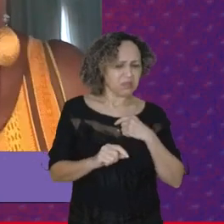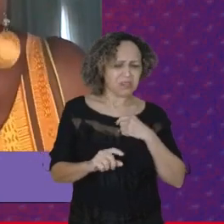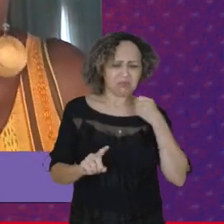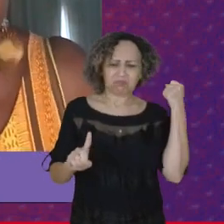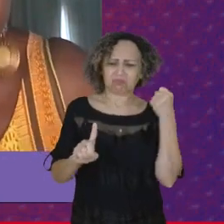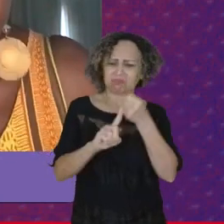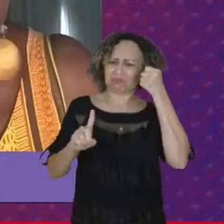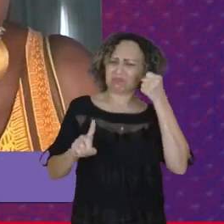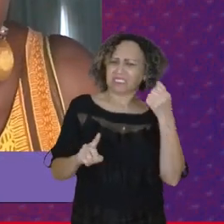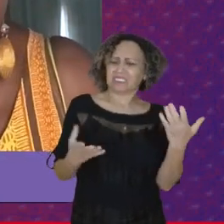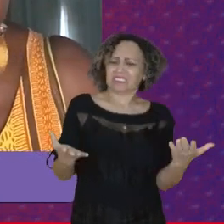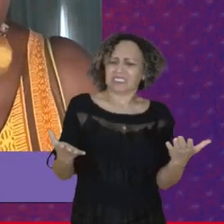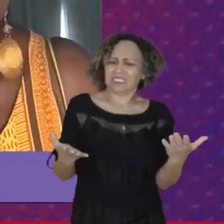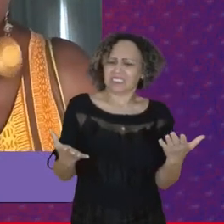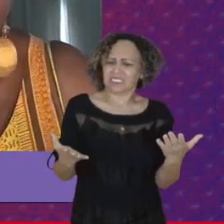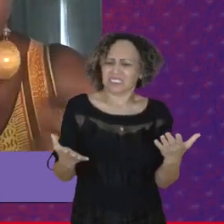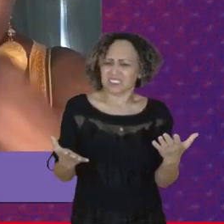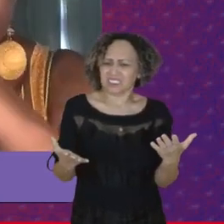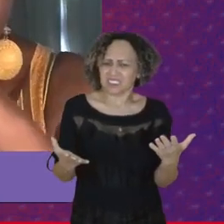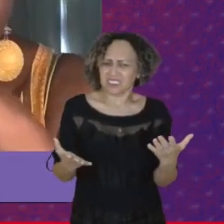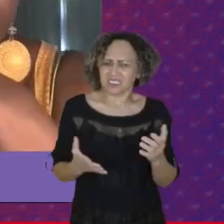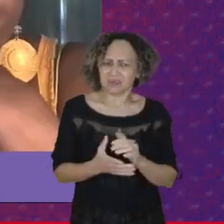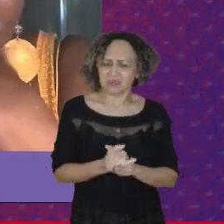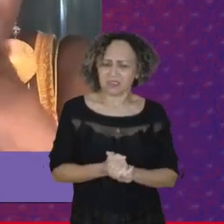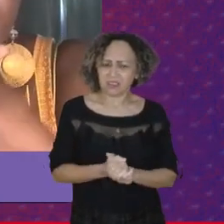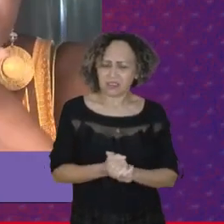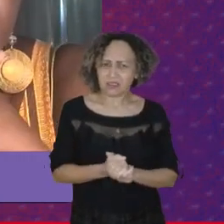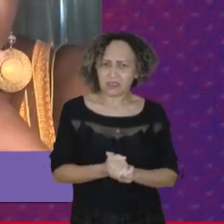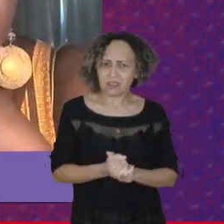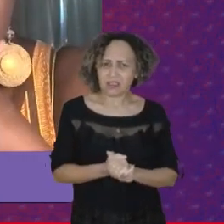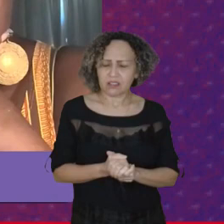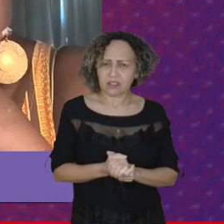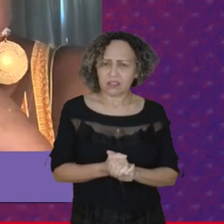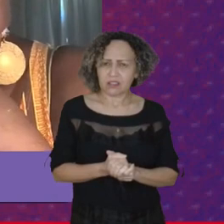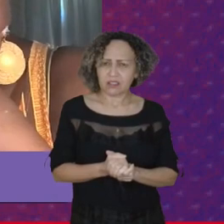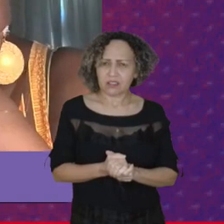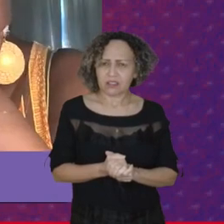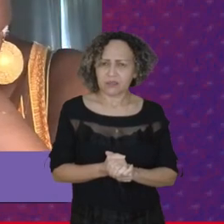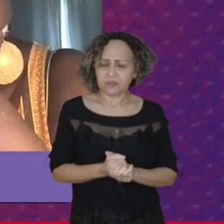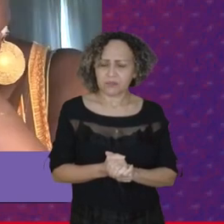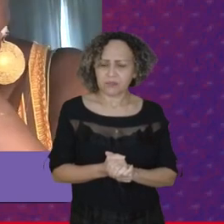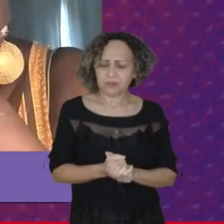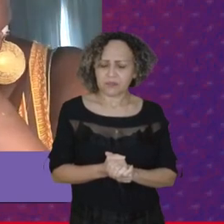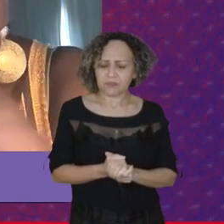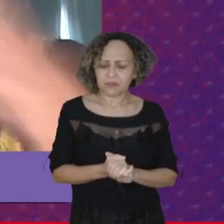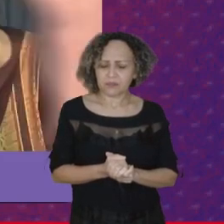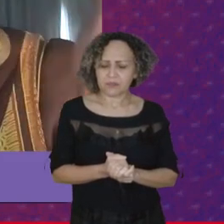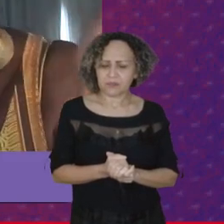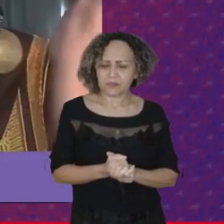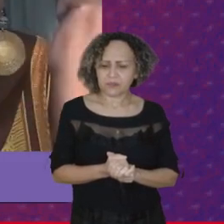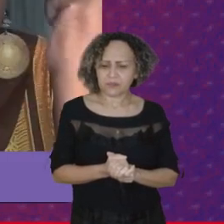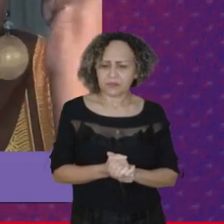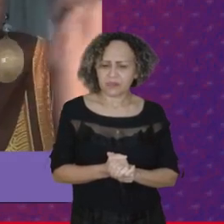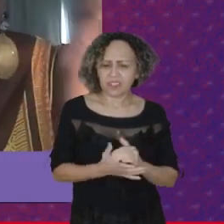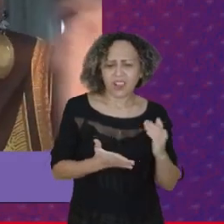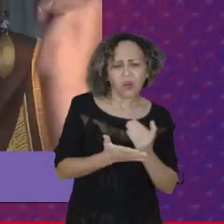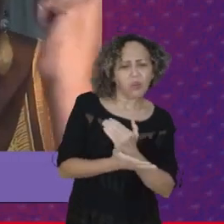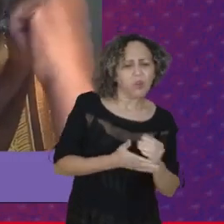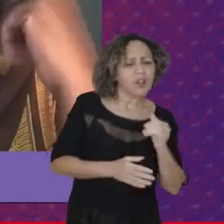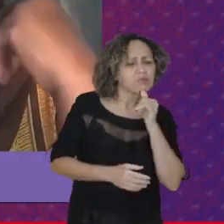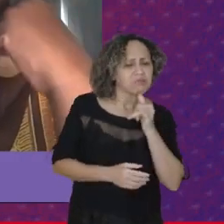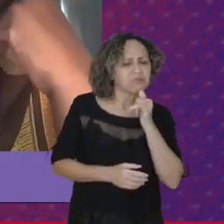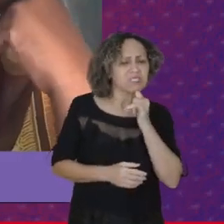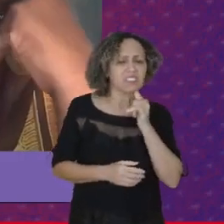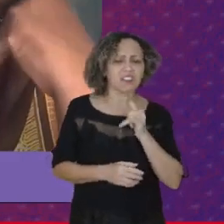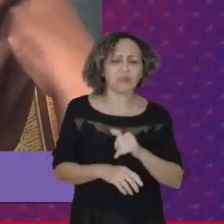estava aí, está sendo vivenciada. E pego alguns exemplos, né? Quando se